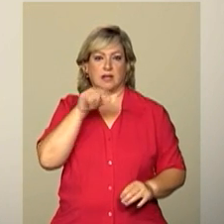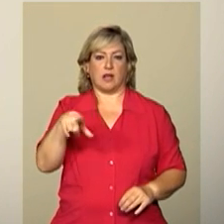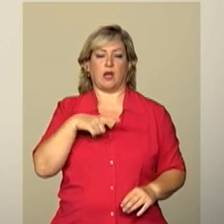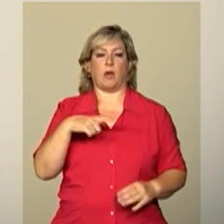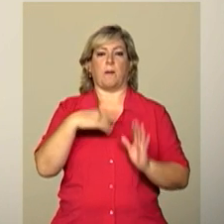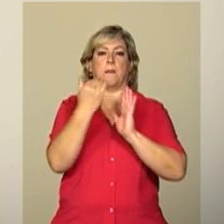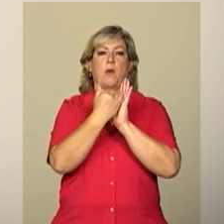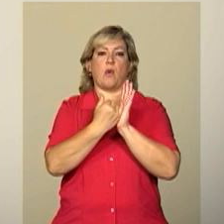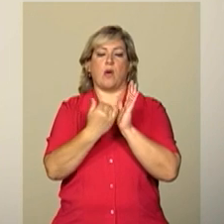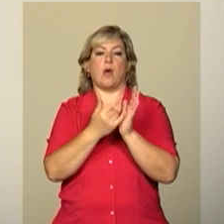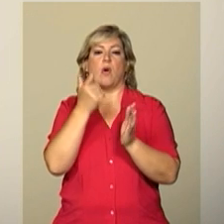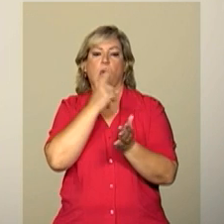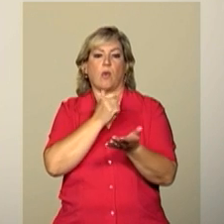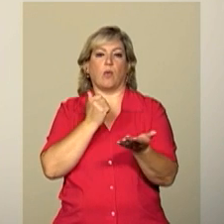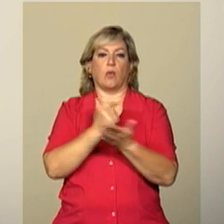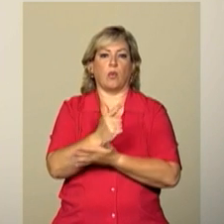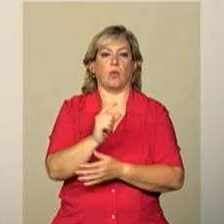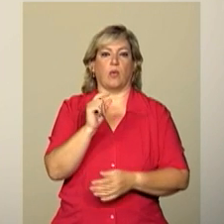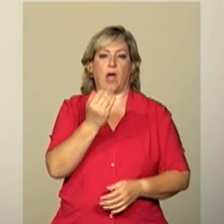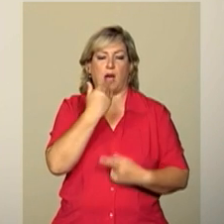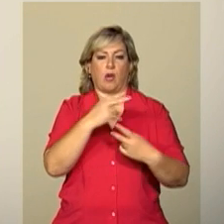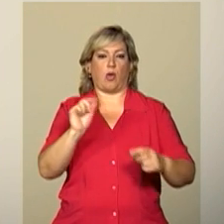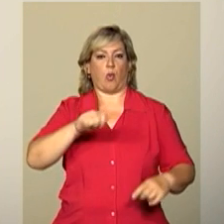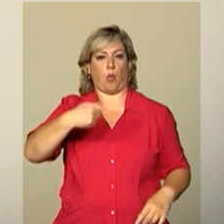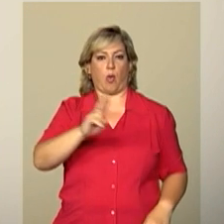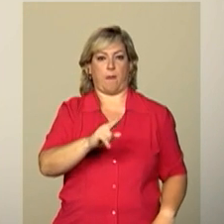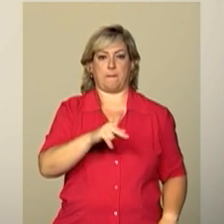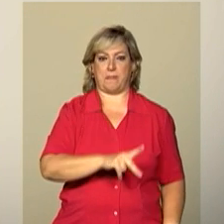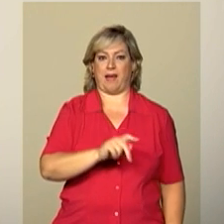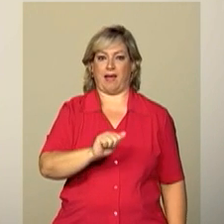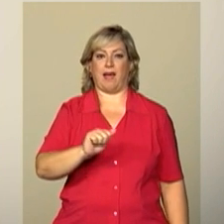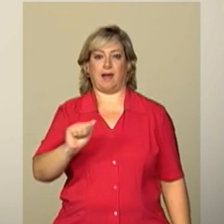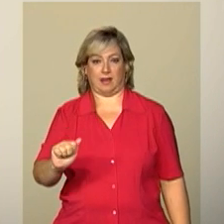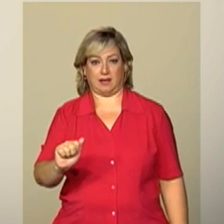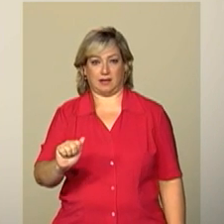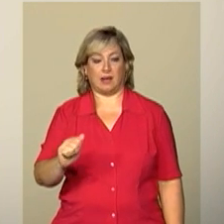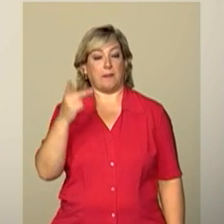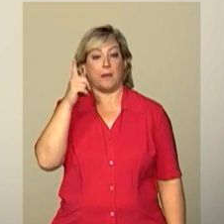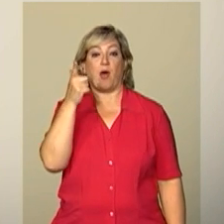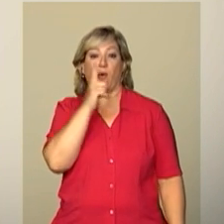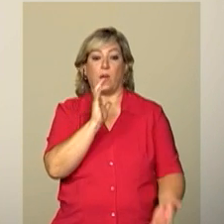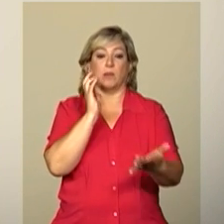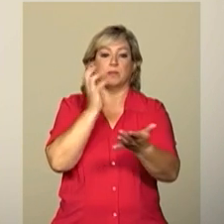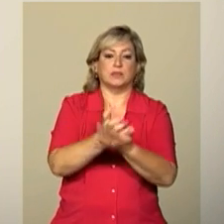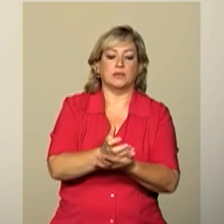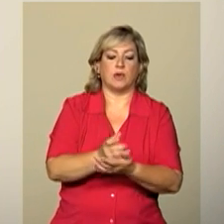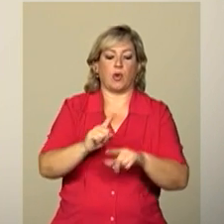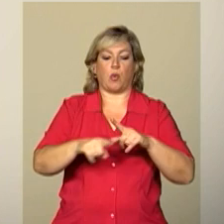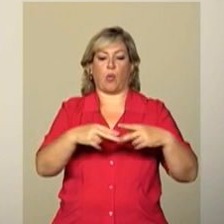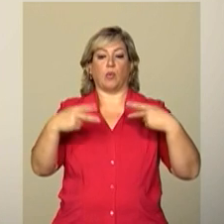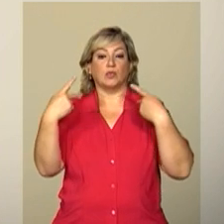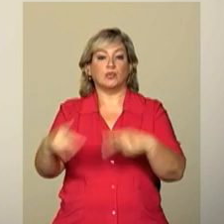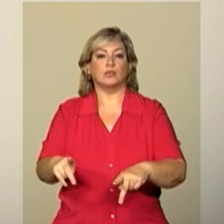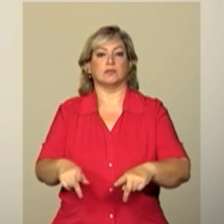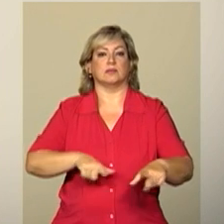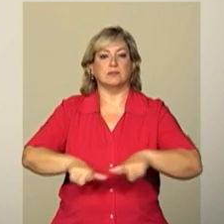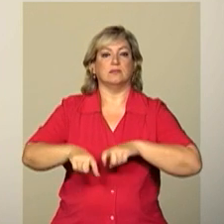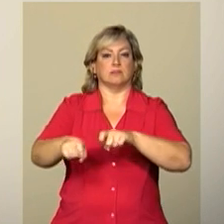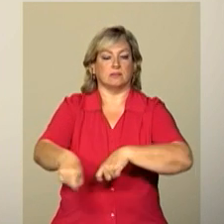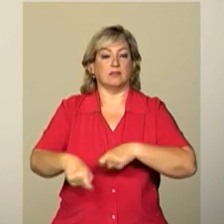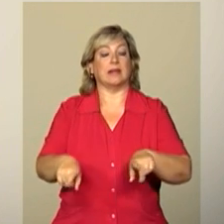aquisição de alimentos o chamado paa para garantir a compra de sua produção Além disso